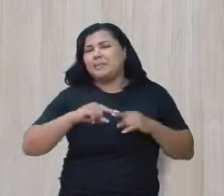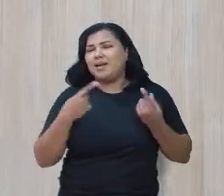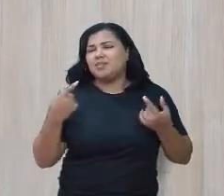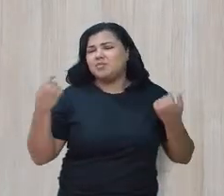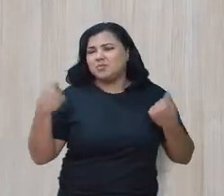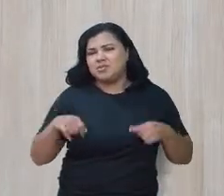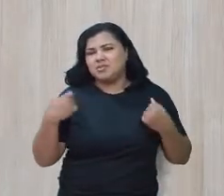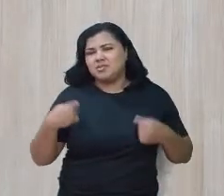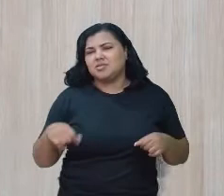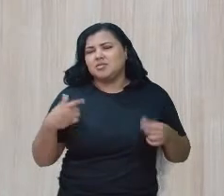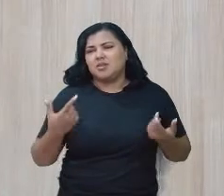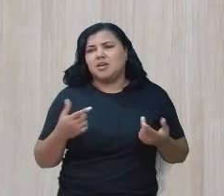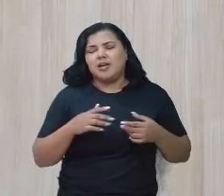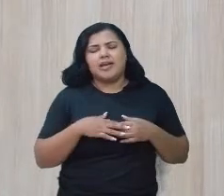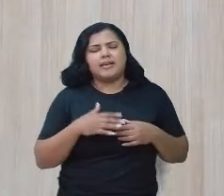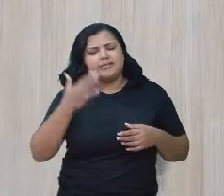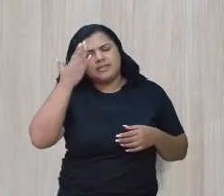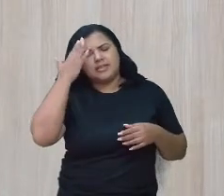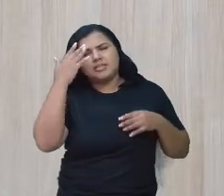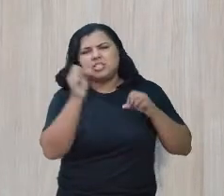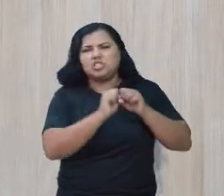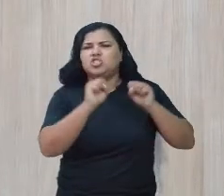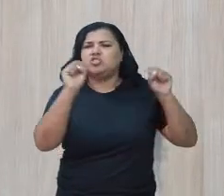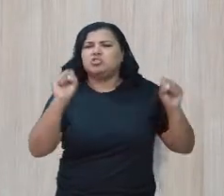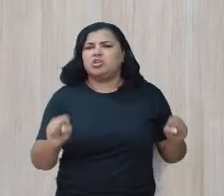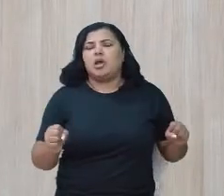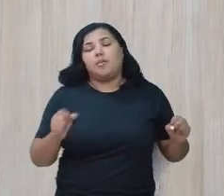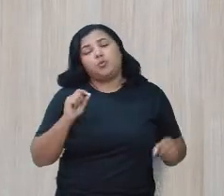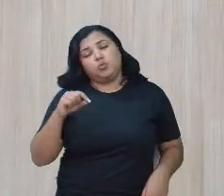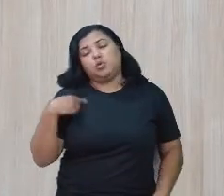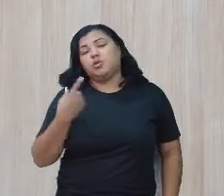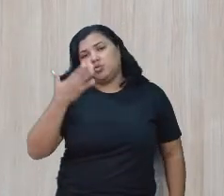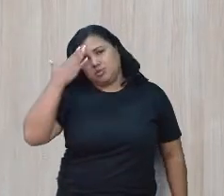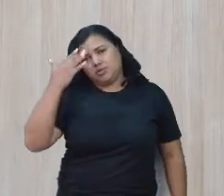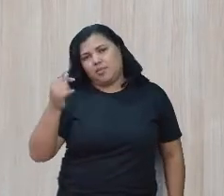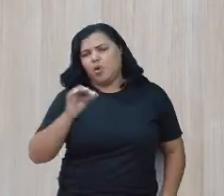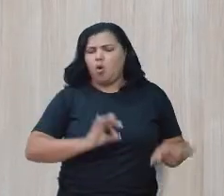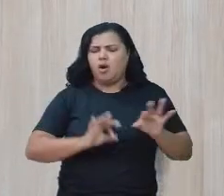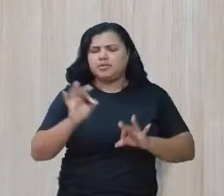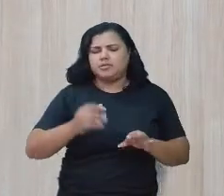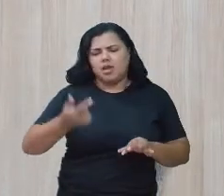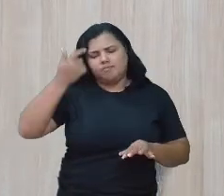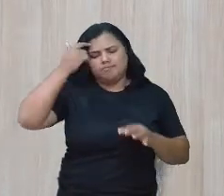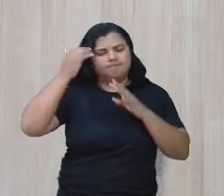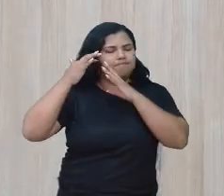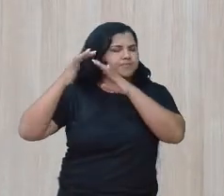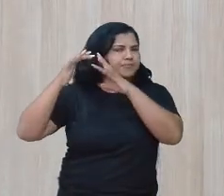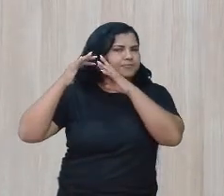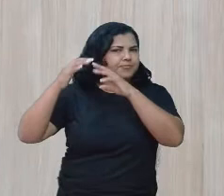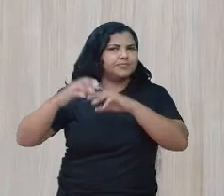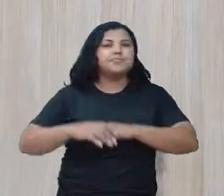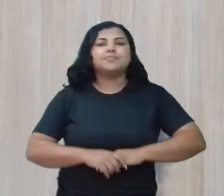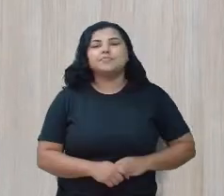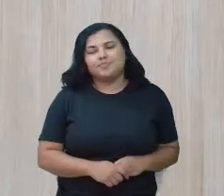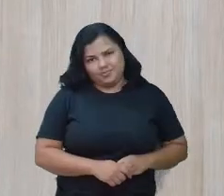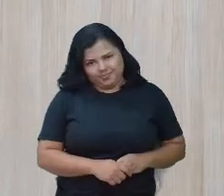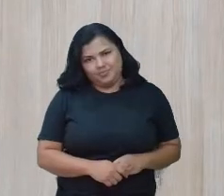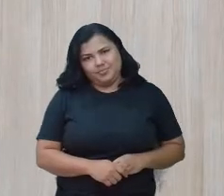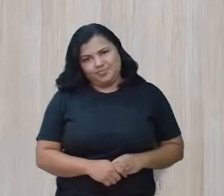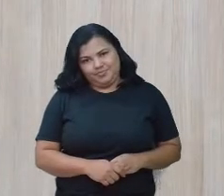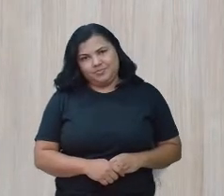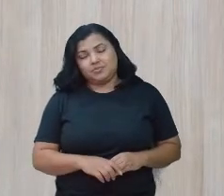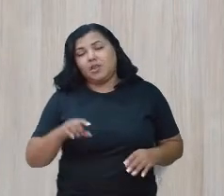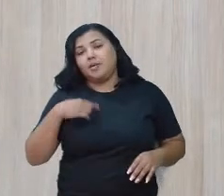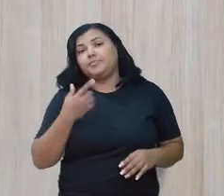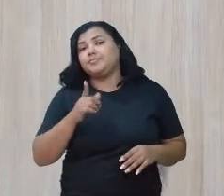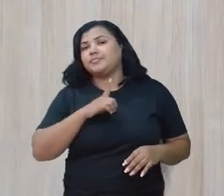precisa sistematizar um pouco aquilo que a gente sabe. A gente precisa organizar aquilo dentro da cabeça da gente, para